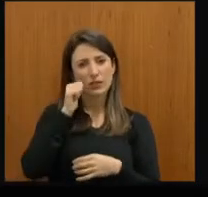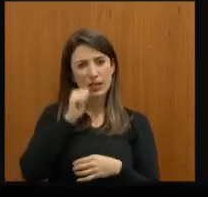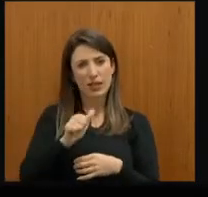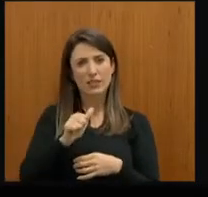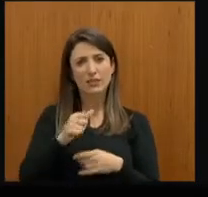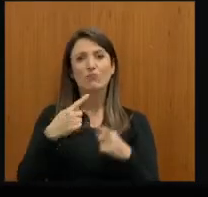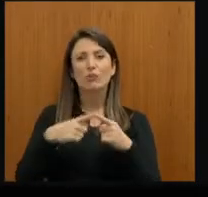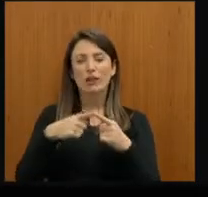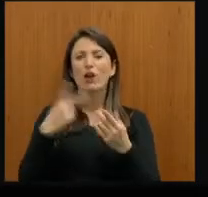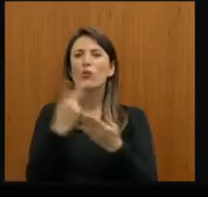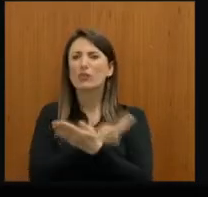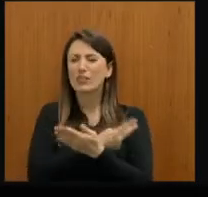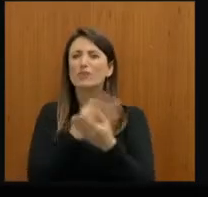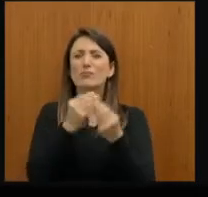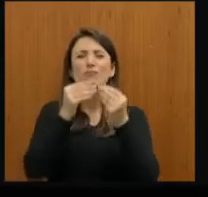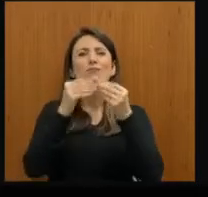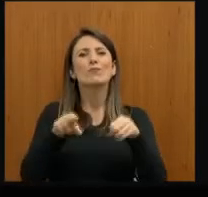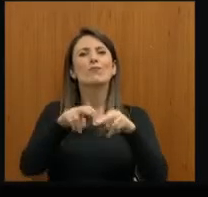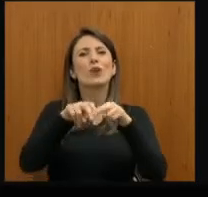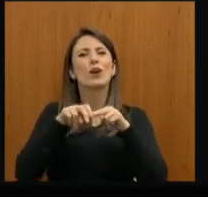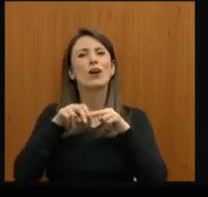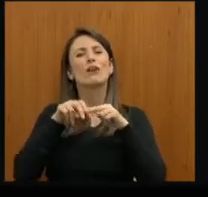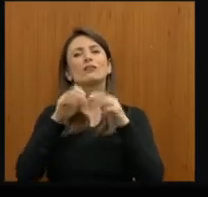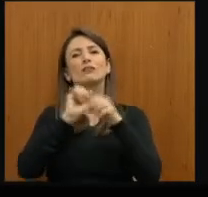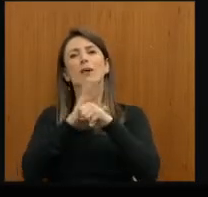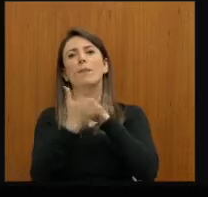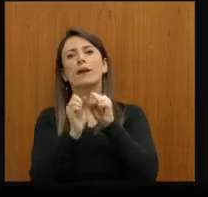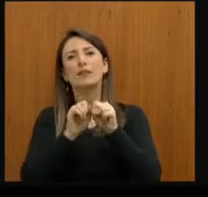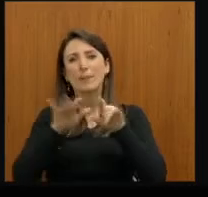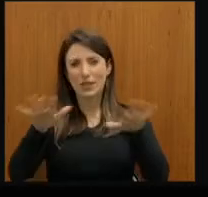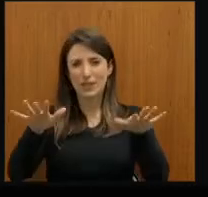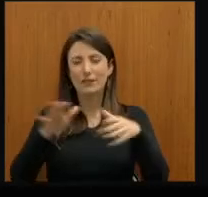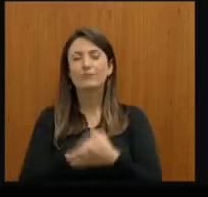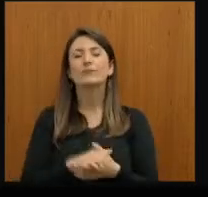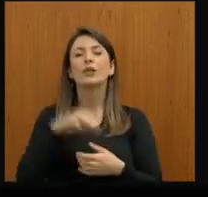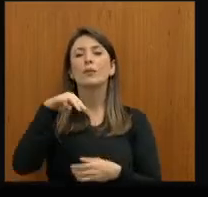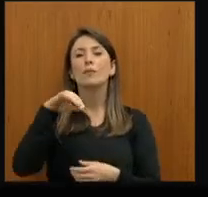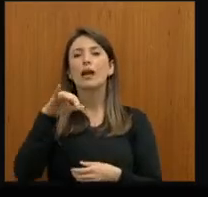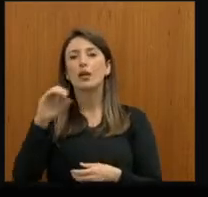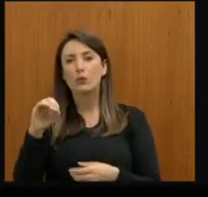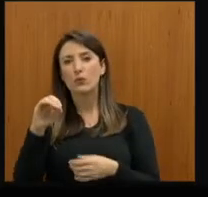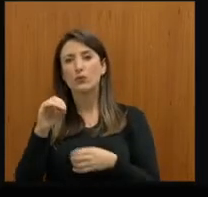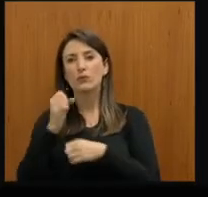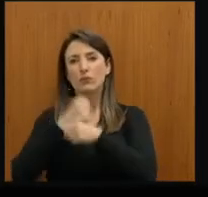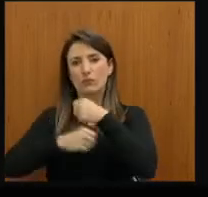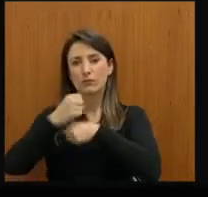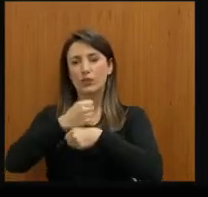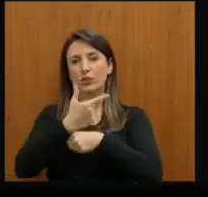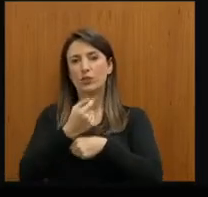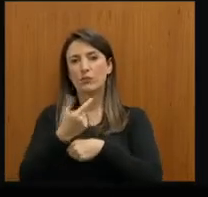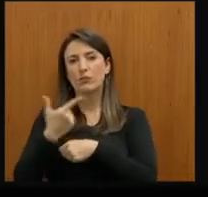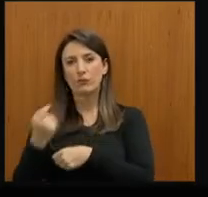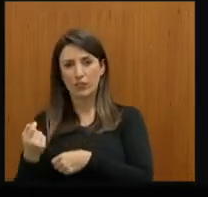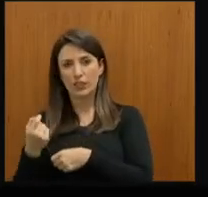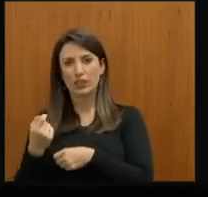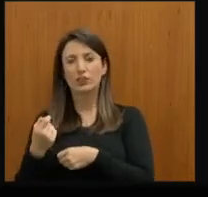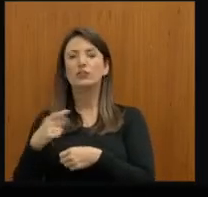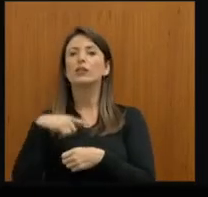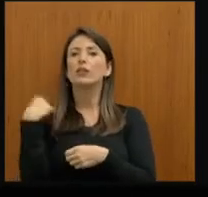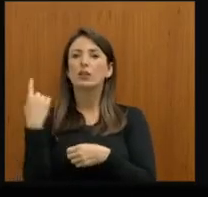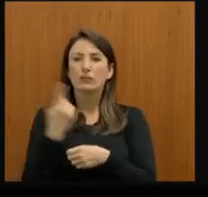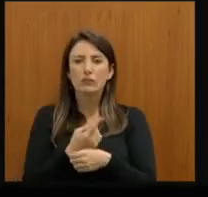choque muito grande para academia e mais de dois meses gente é Nossa tô não o enfrentamento